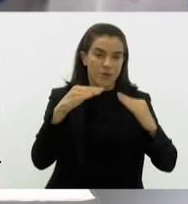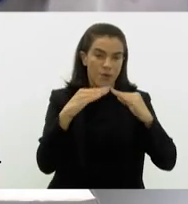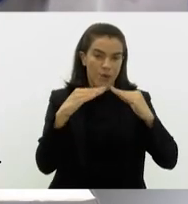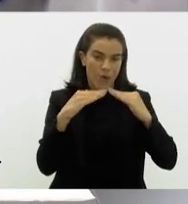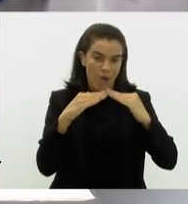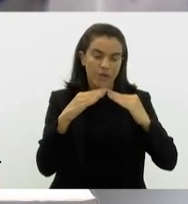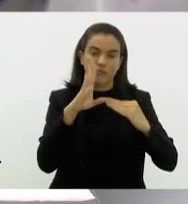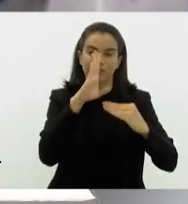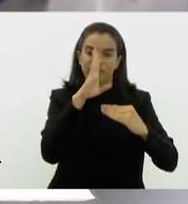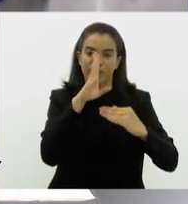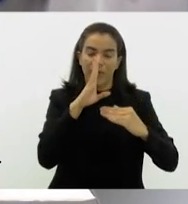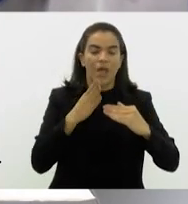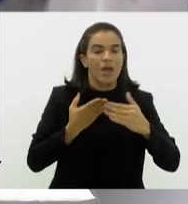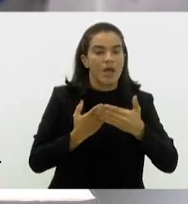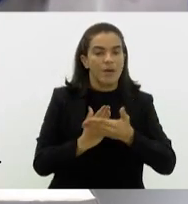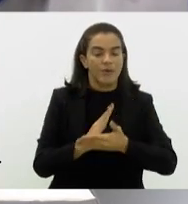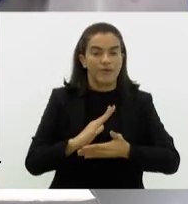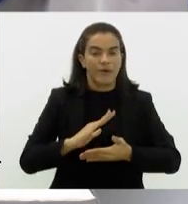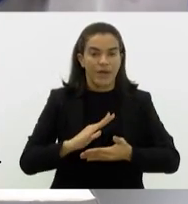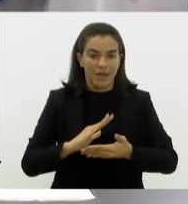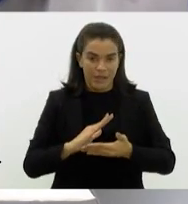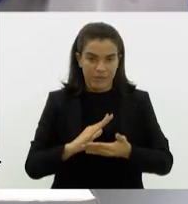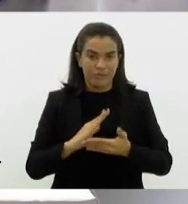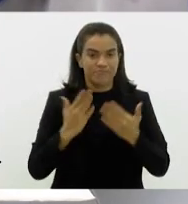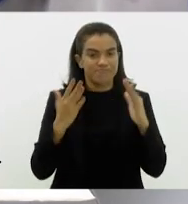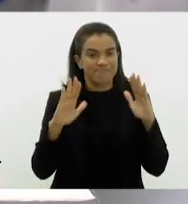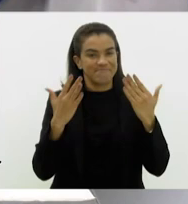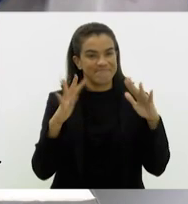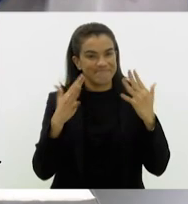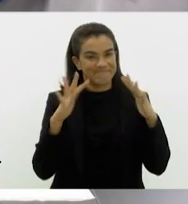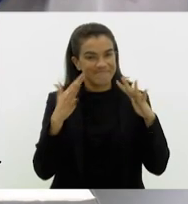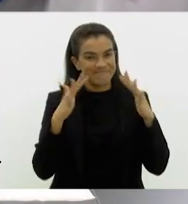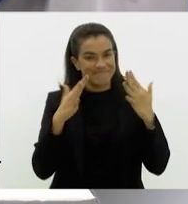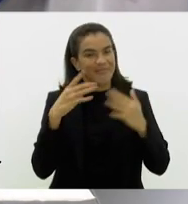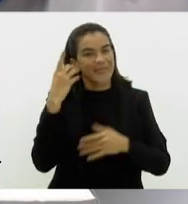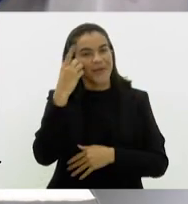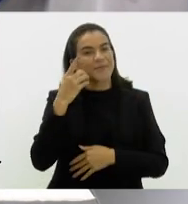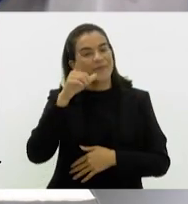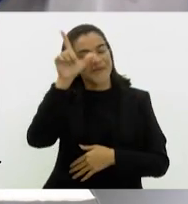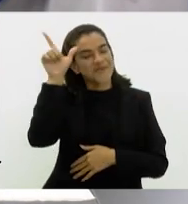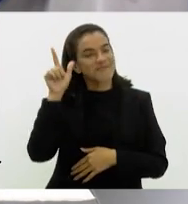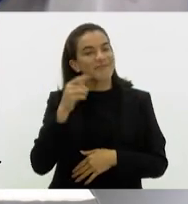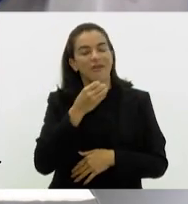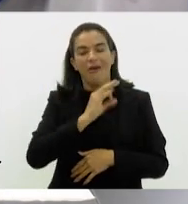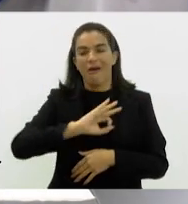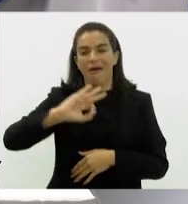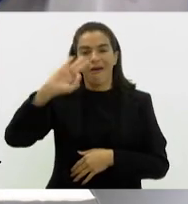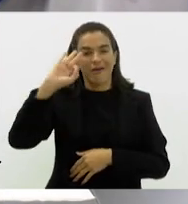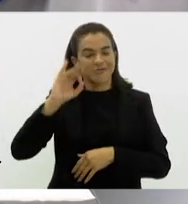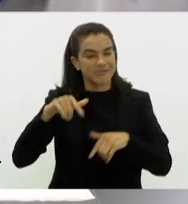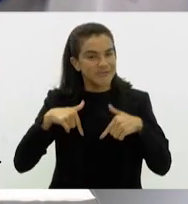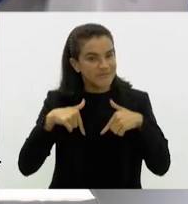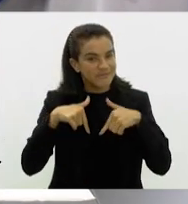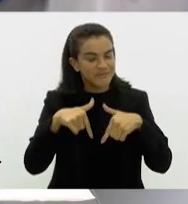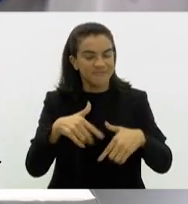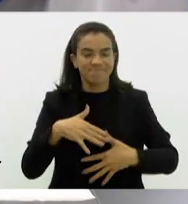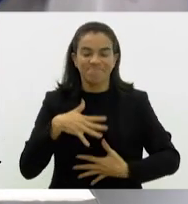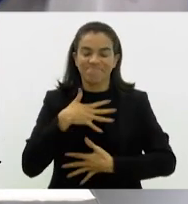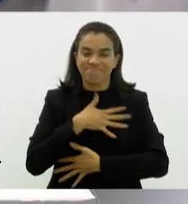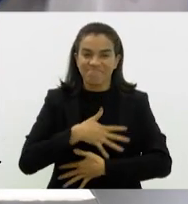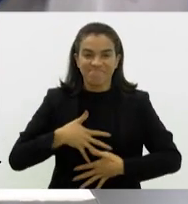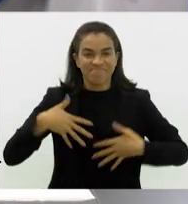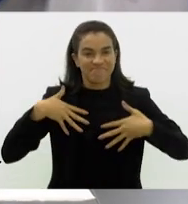aprovam permaneçam como estão. Aprovado. Parabenizar o deputado Luiz Paulo aí, brilhante iniciativa. E me orgulho muito de